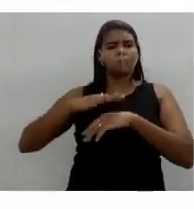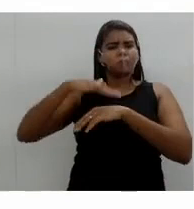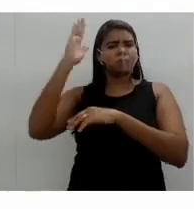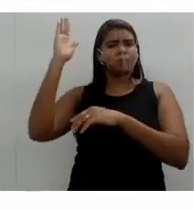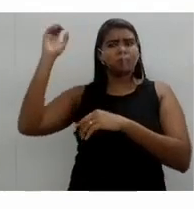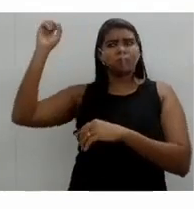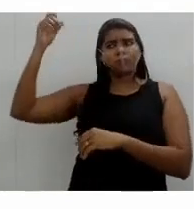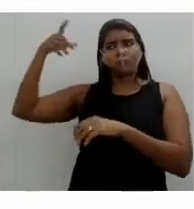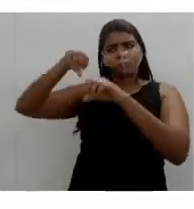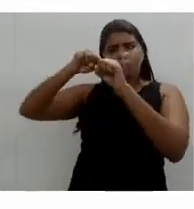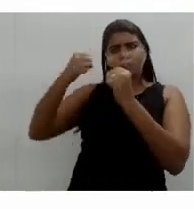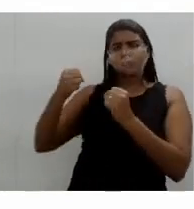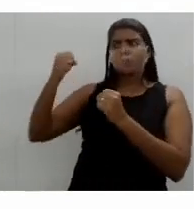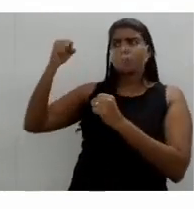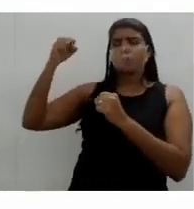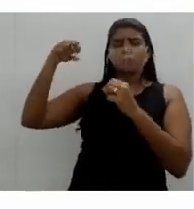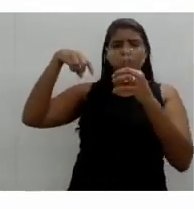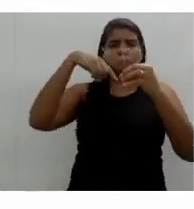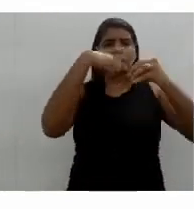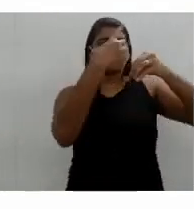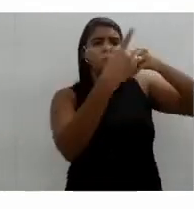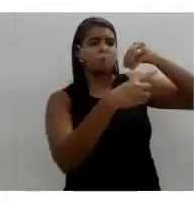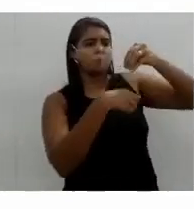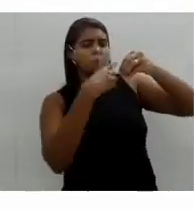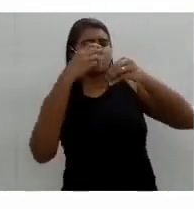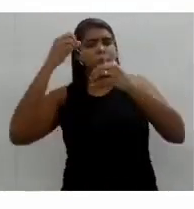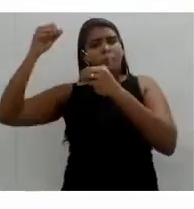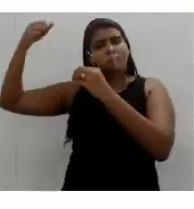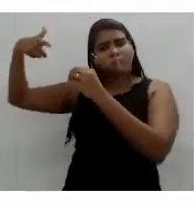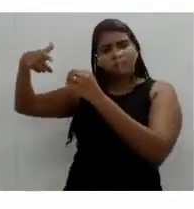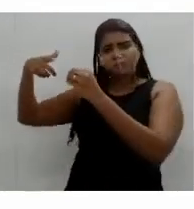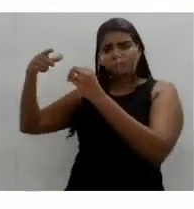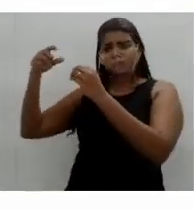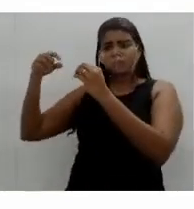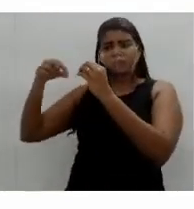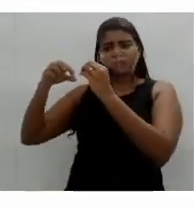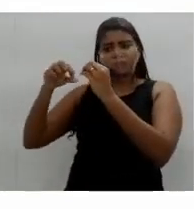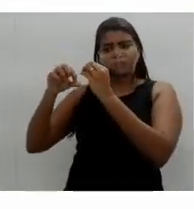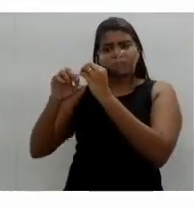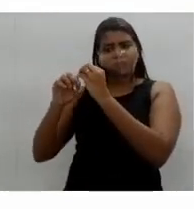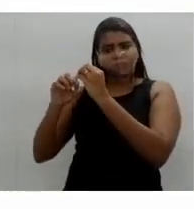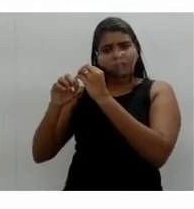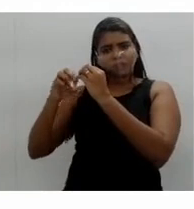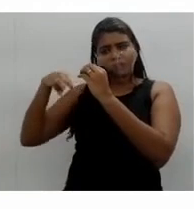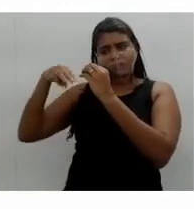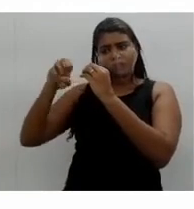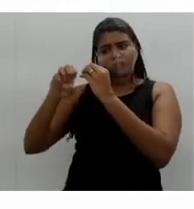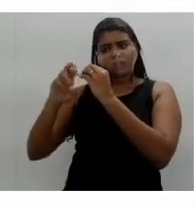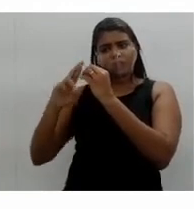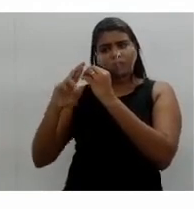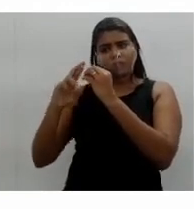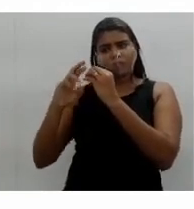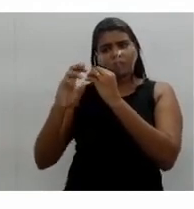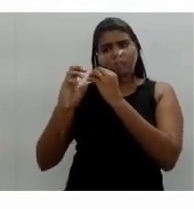desse sistema, né? E aí, a partir do Sol eu tenho bem pequeno o planeta